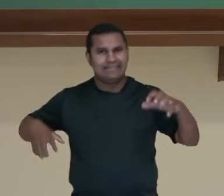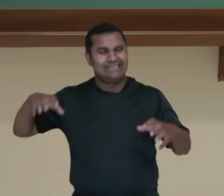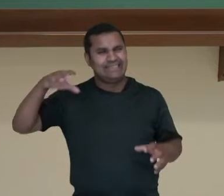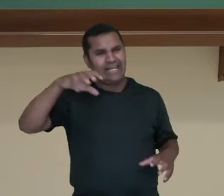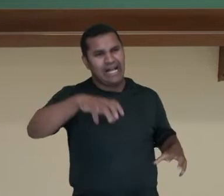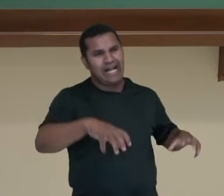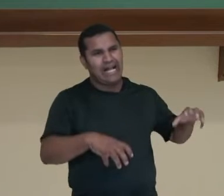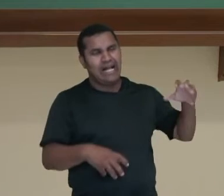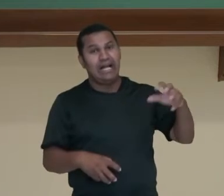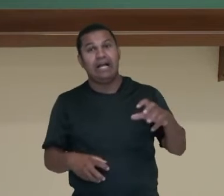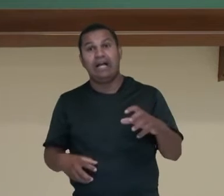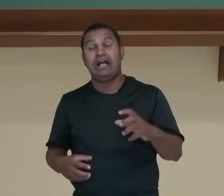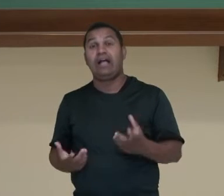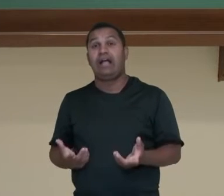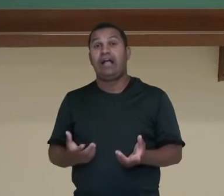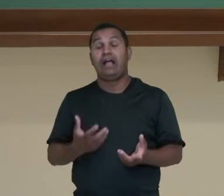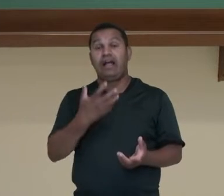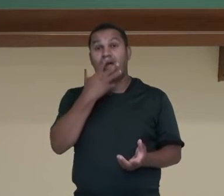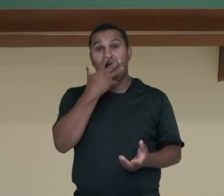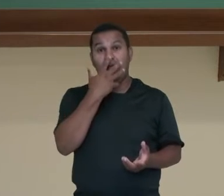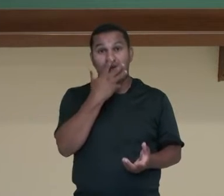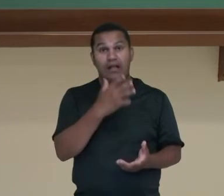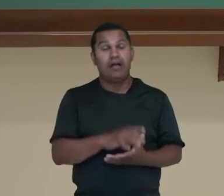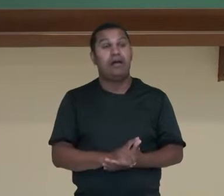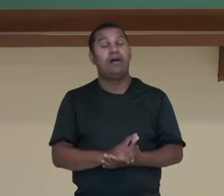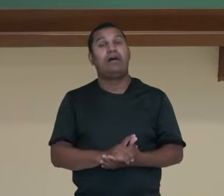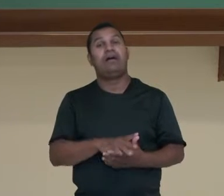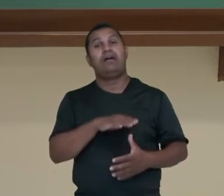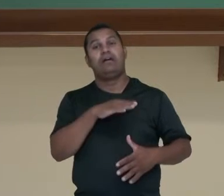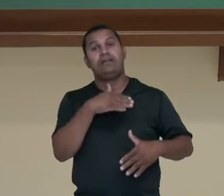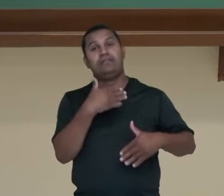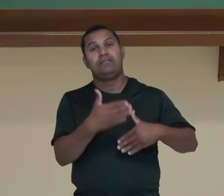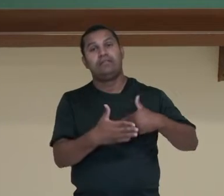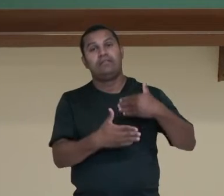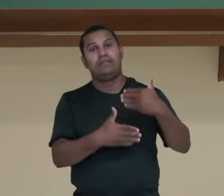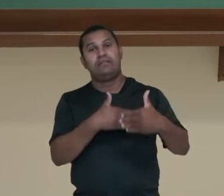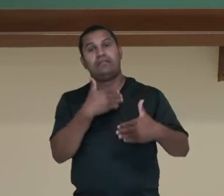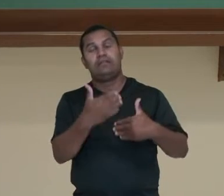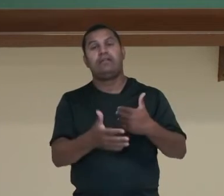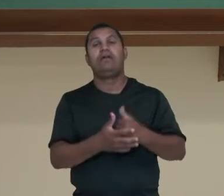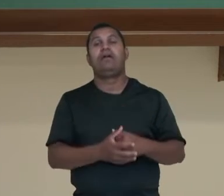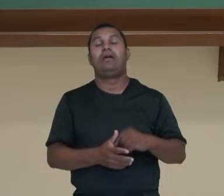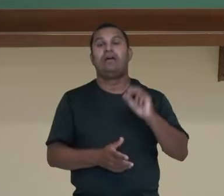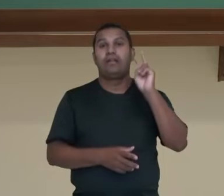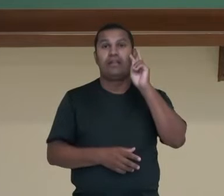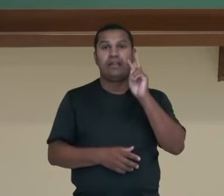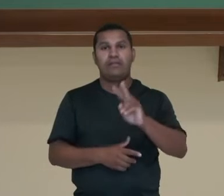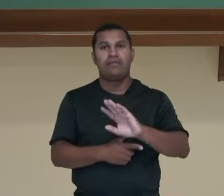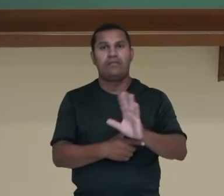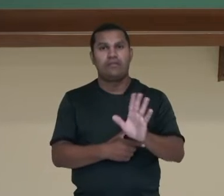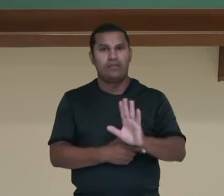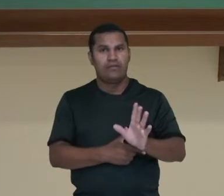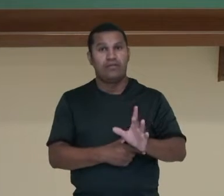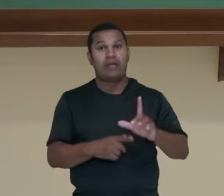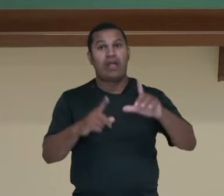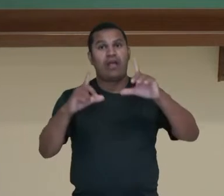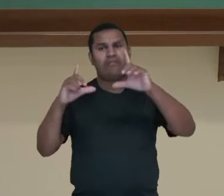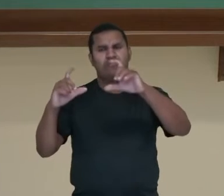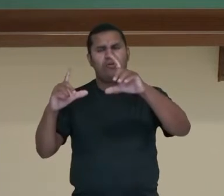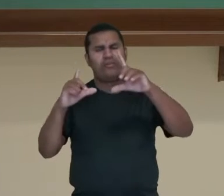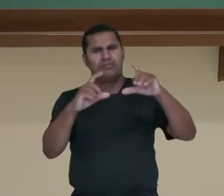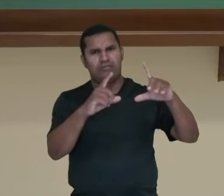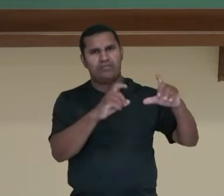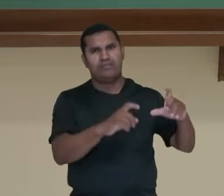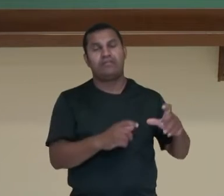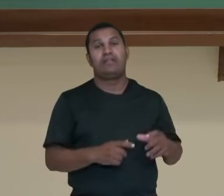não sabia explicar. E aí eu fui ler melhor. E aí eu entendi mais ou menos, que eles disseram assim, que a fotografia do